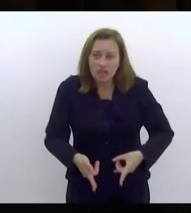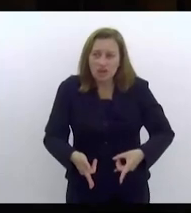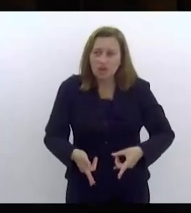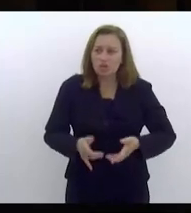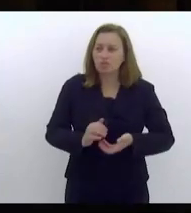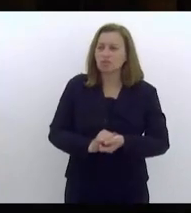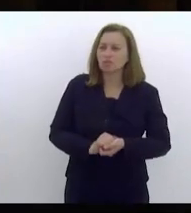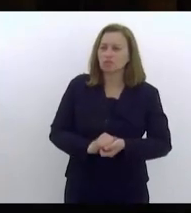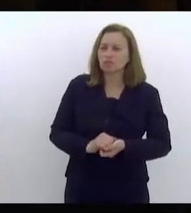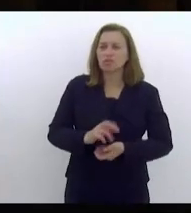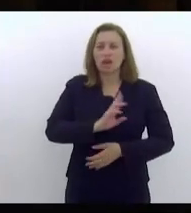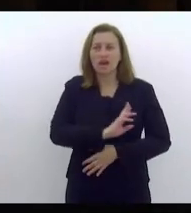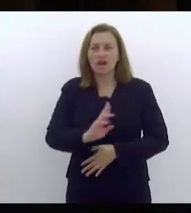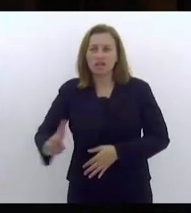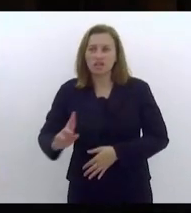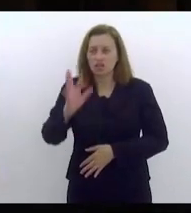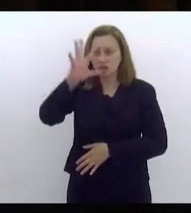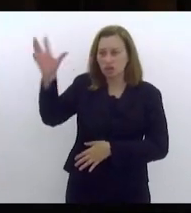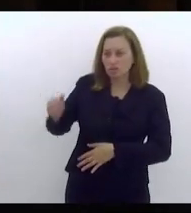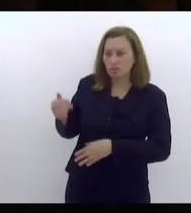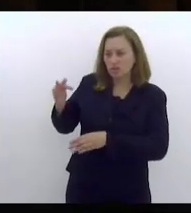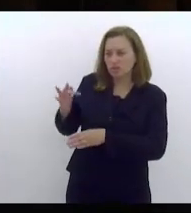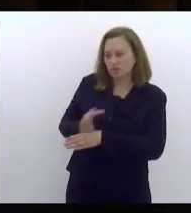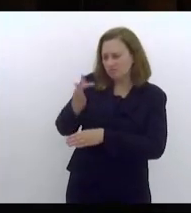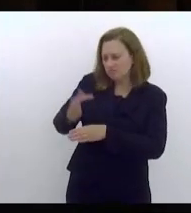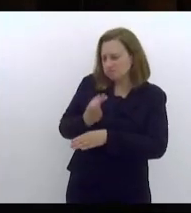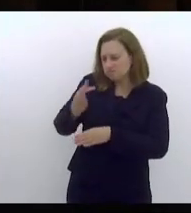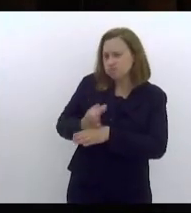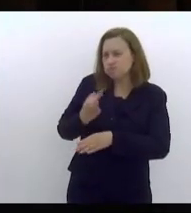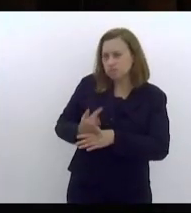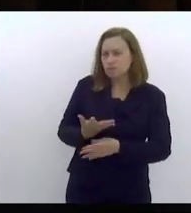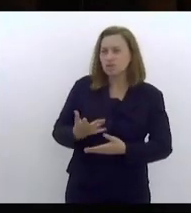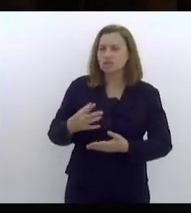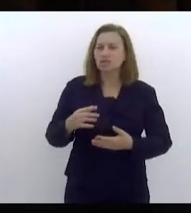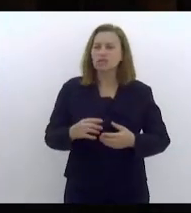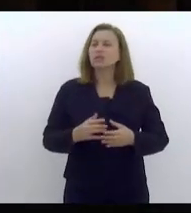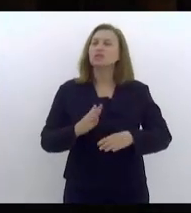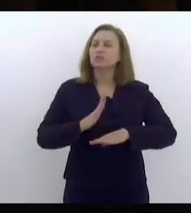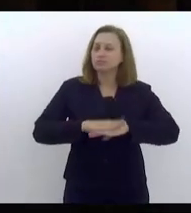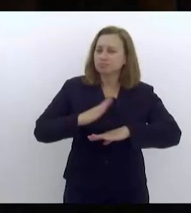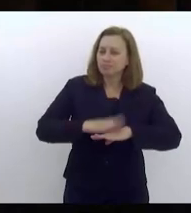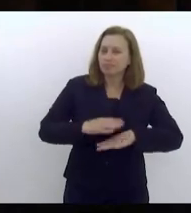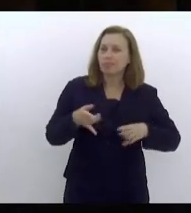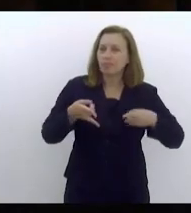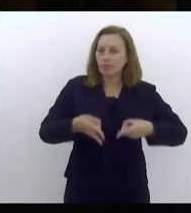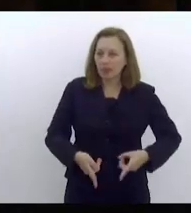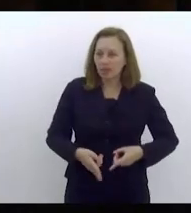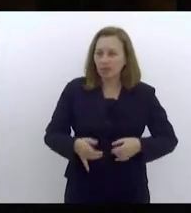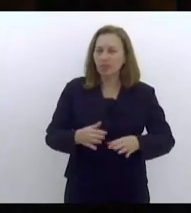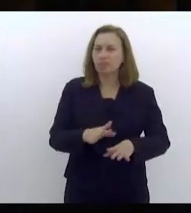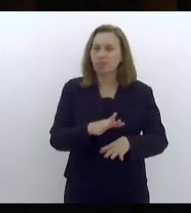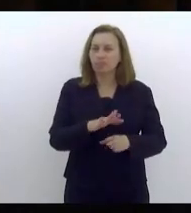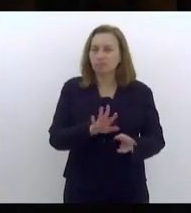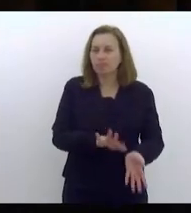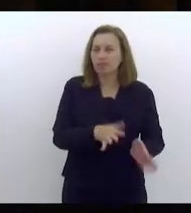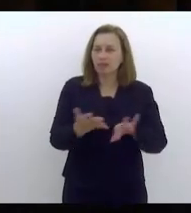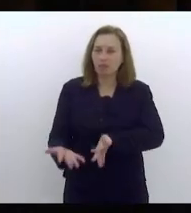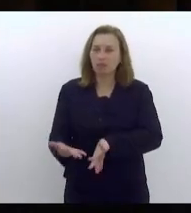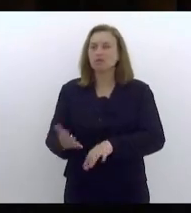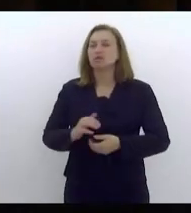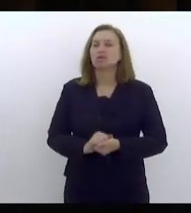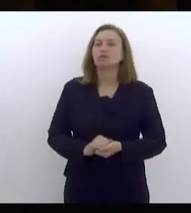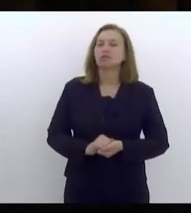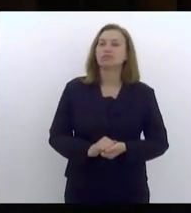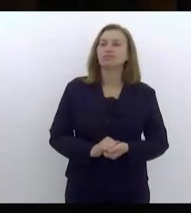uma resistência muito grande, e esse momento de partida é super importante para as religiões de matriz africana.